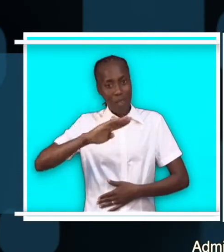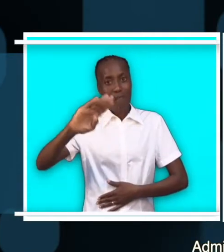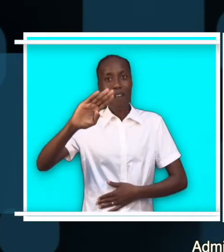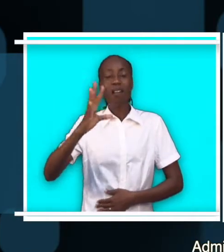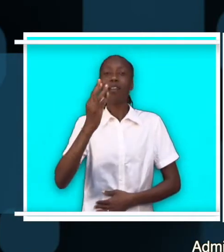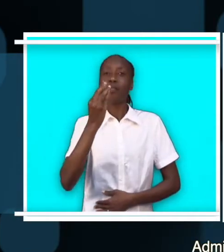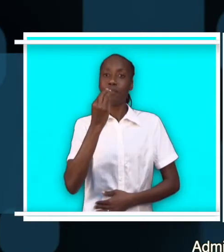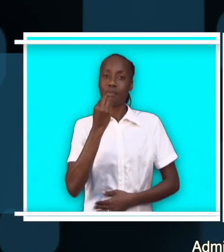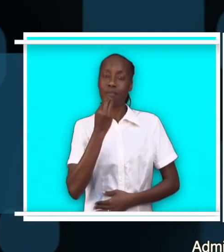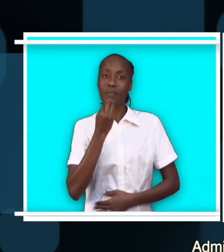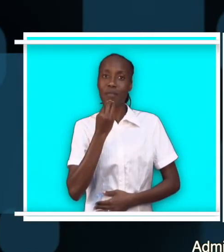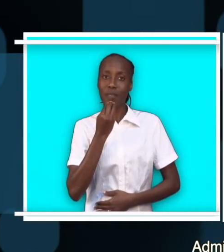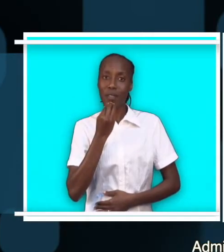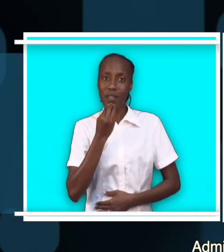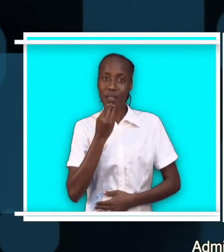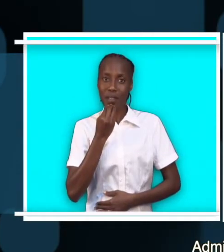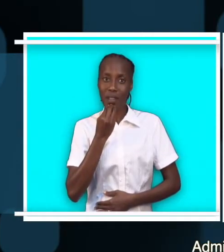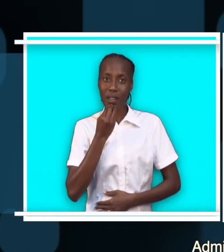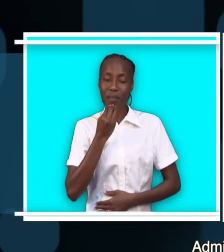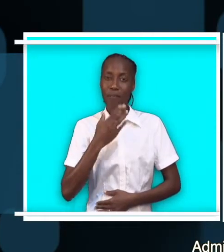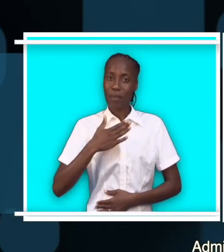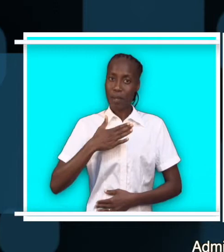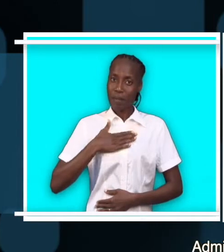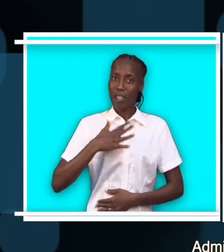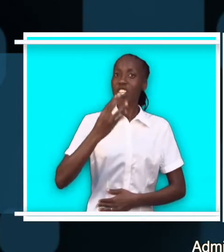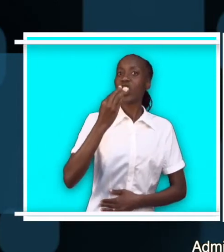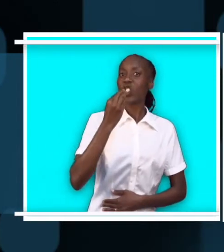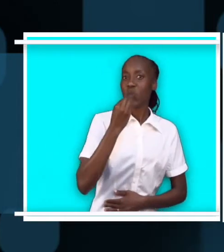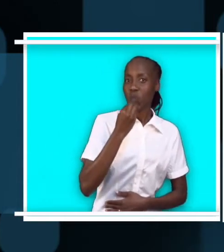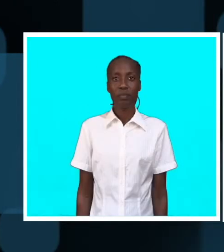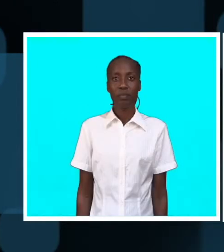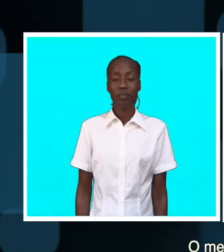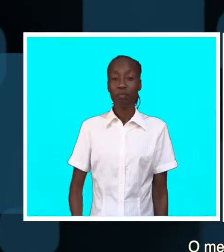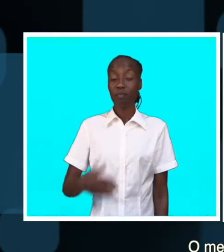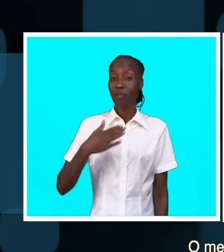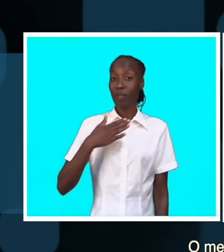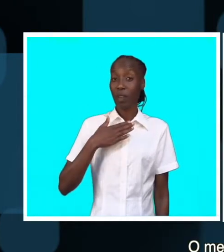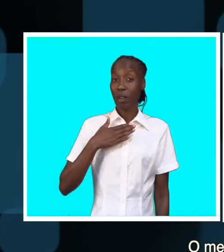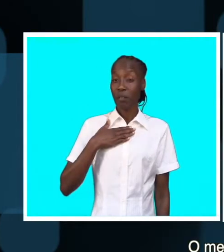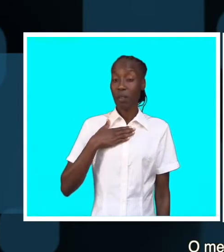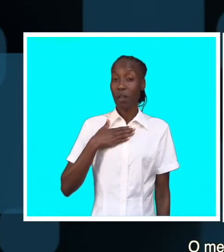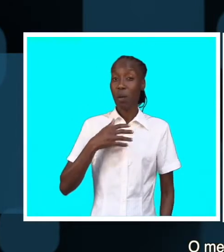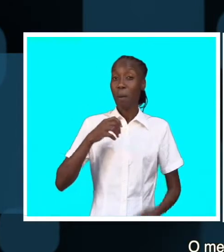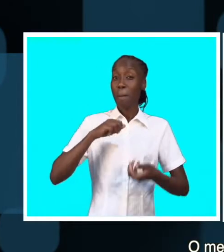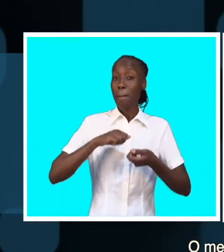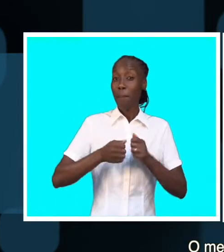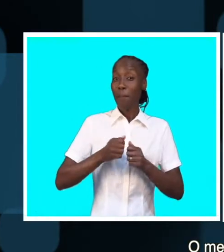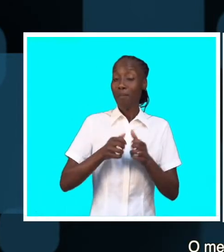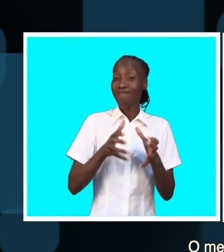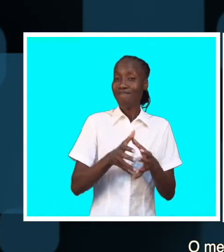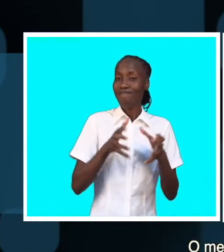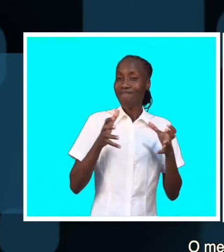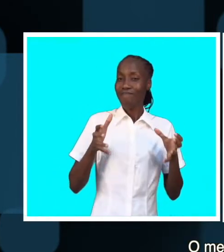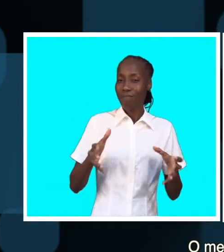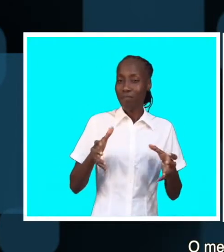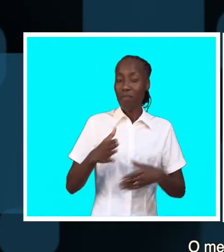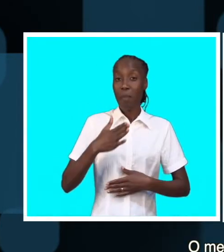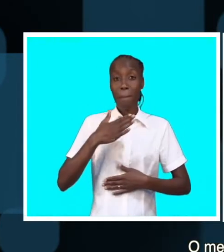boa alimentação nas minhas refeições. Meu maior problema, meu maior